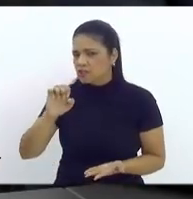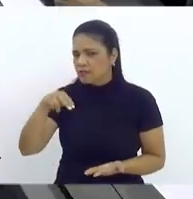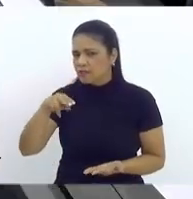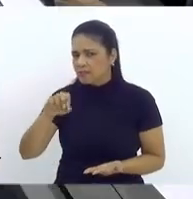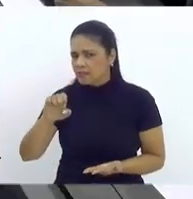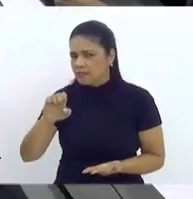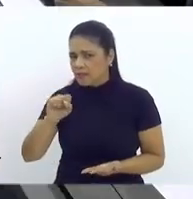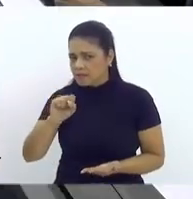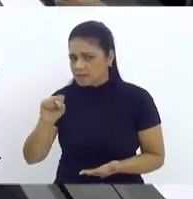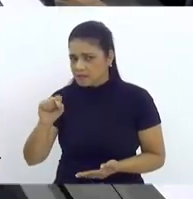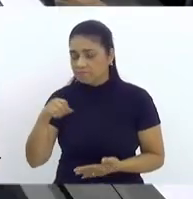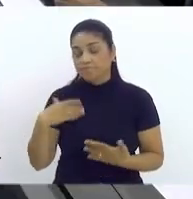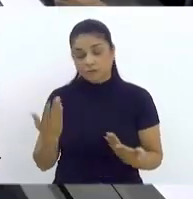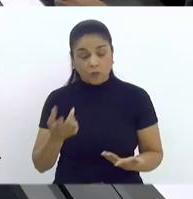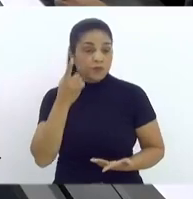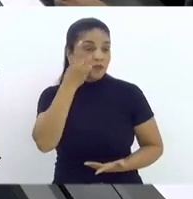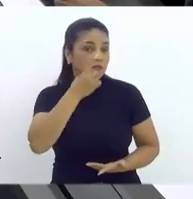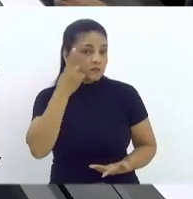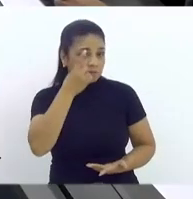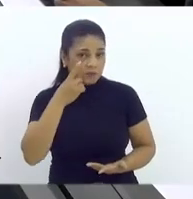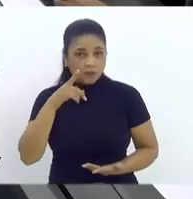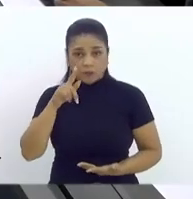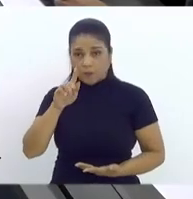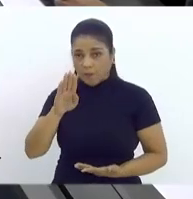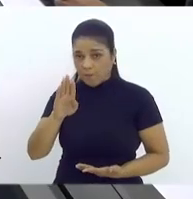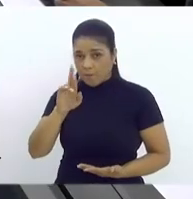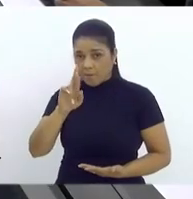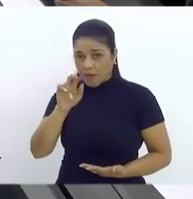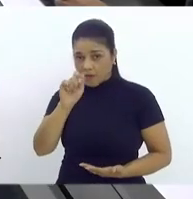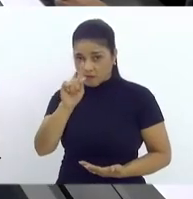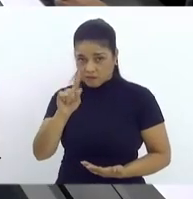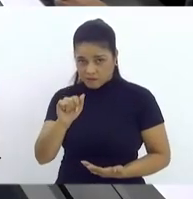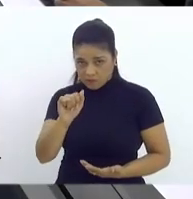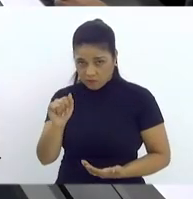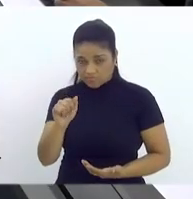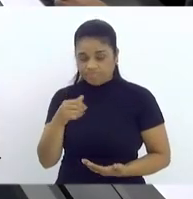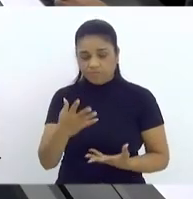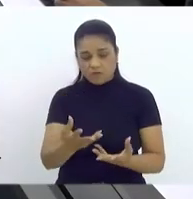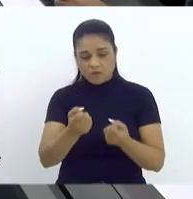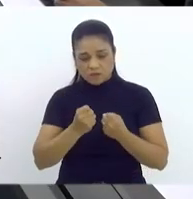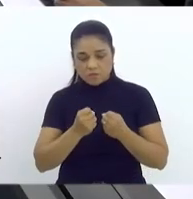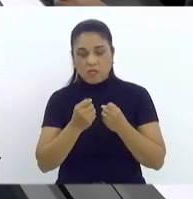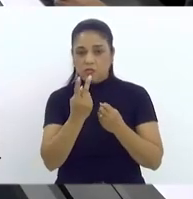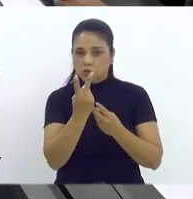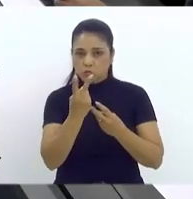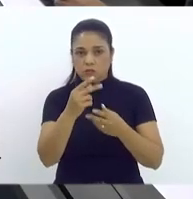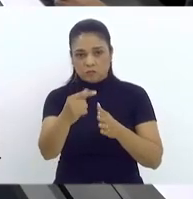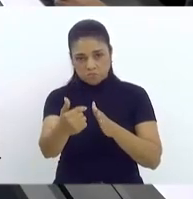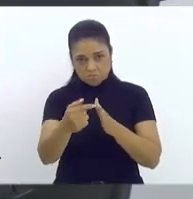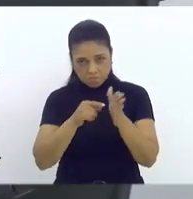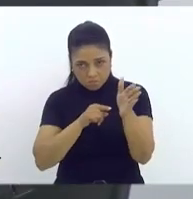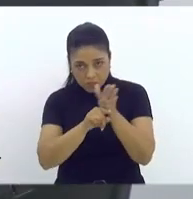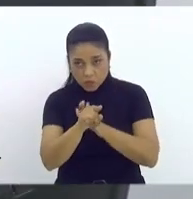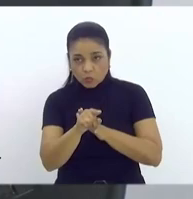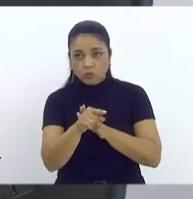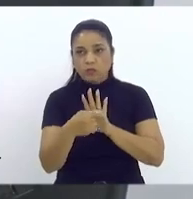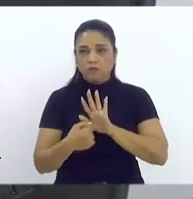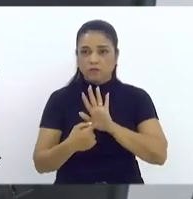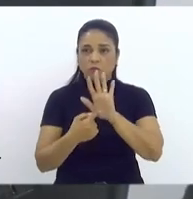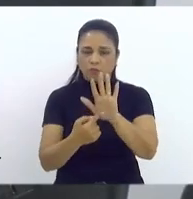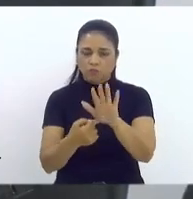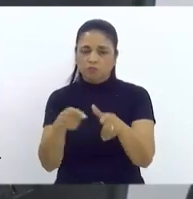Deputado Brazão, então vou receber aqui as suas perguntas. Vou, são 20. De forma muito breve aqui, só expô-las, não só para o